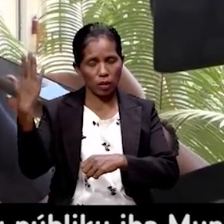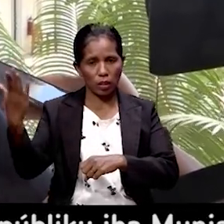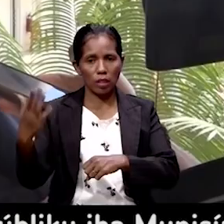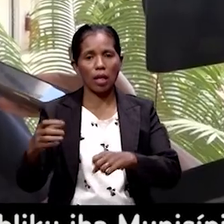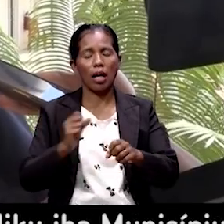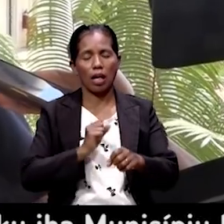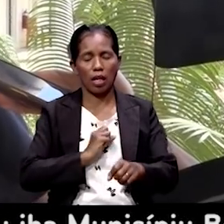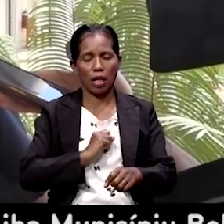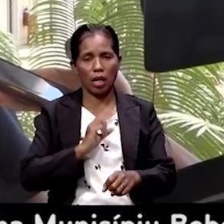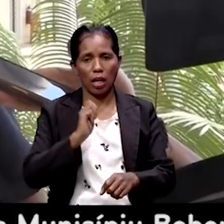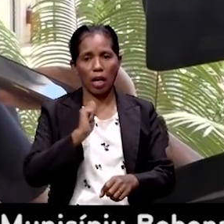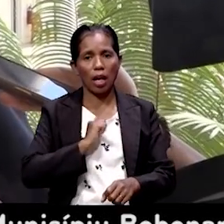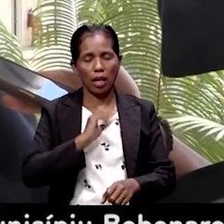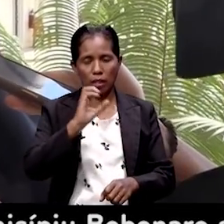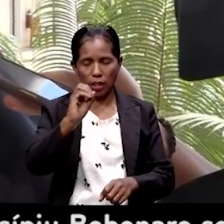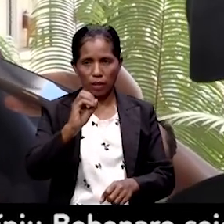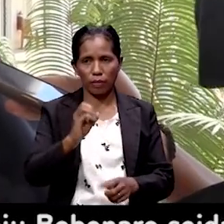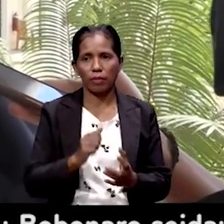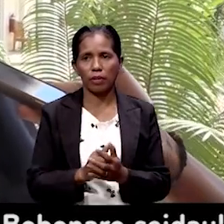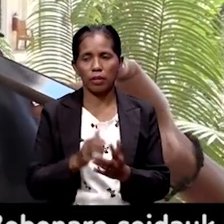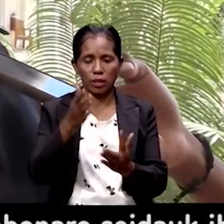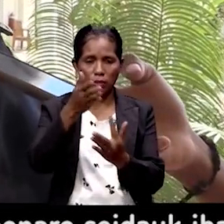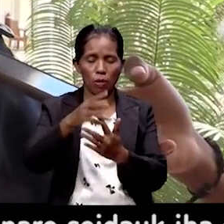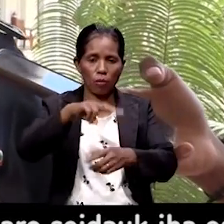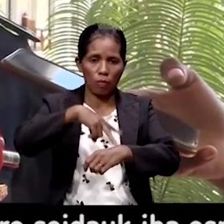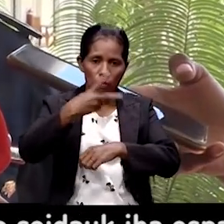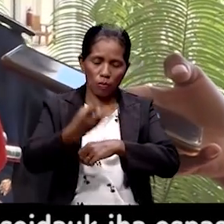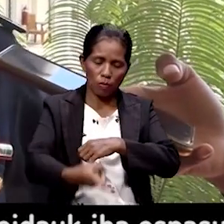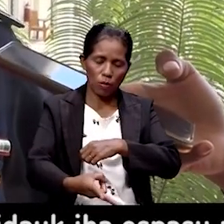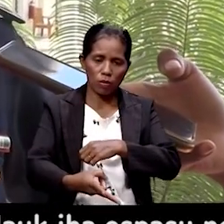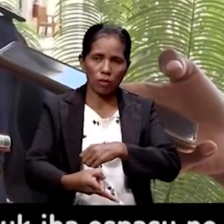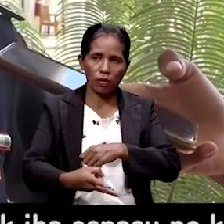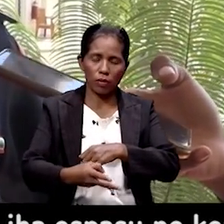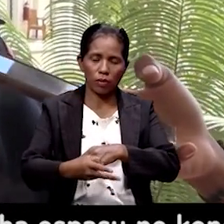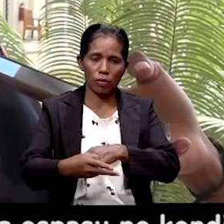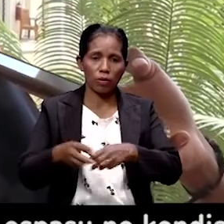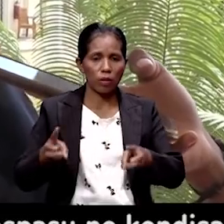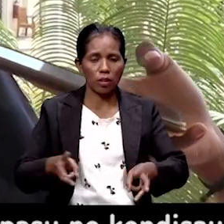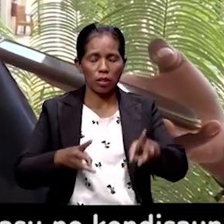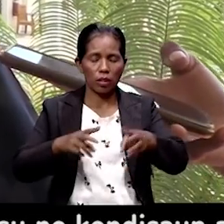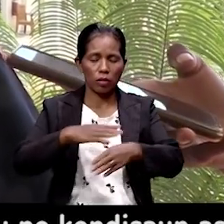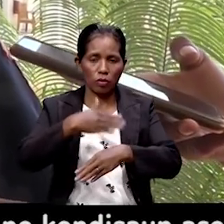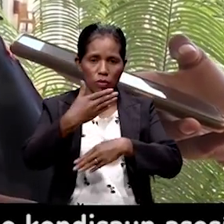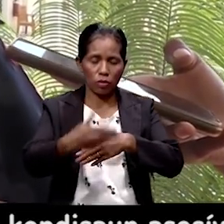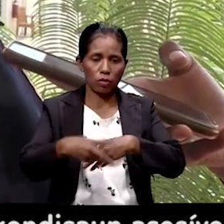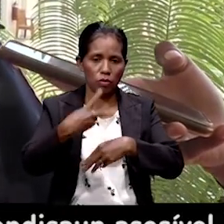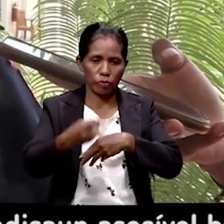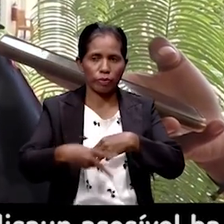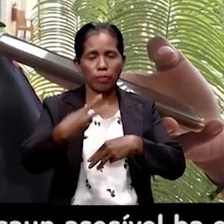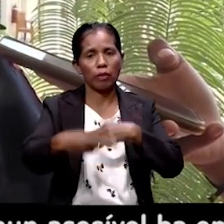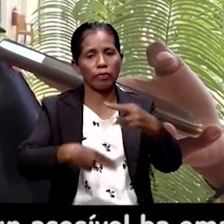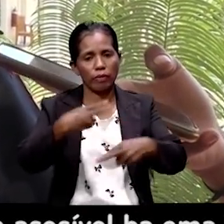Sira consegue tama a railolo. Quase usi estrada to e a careta para fati ne, ba